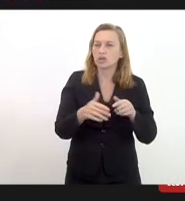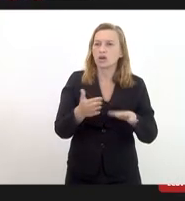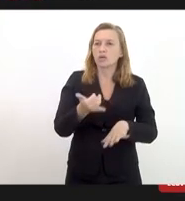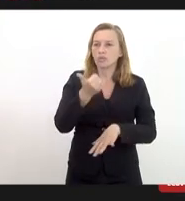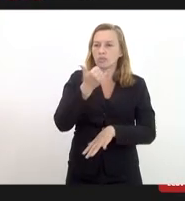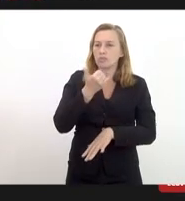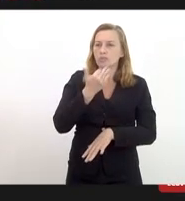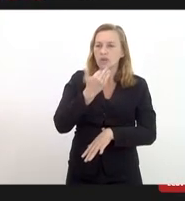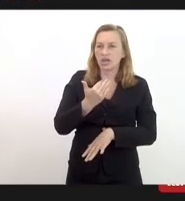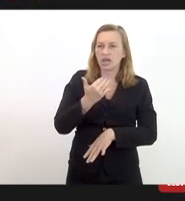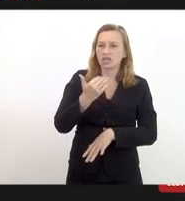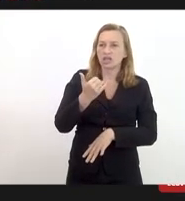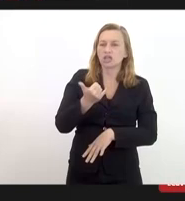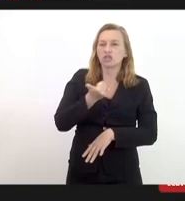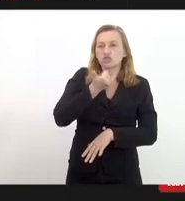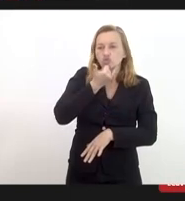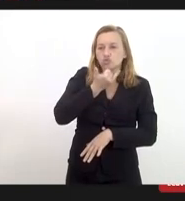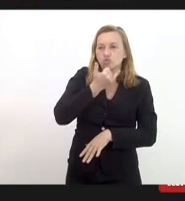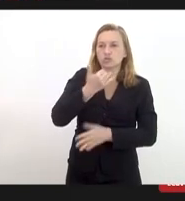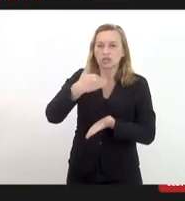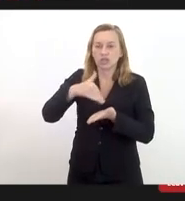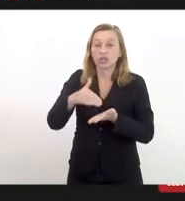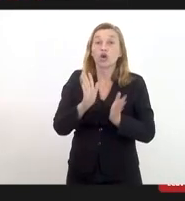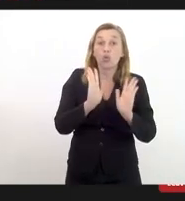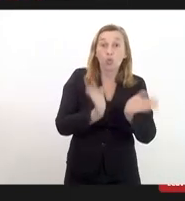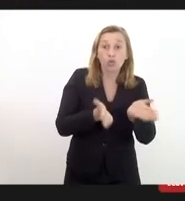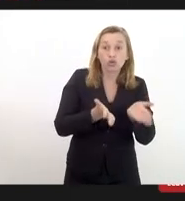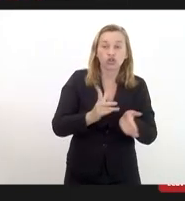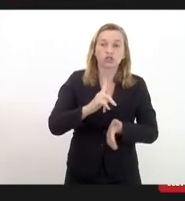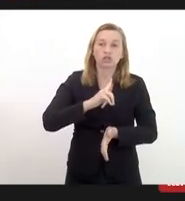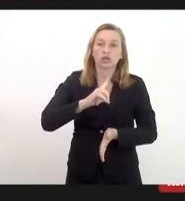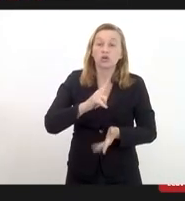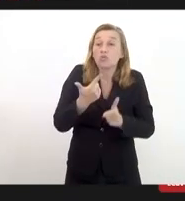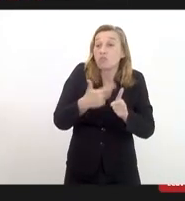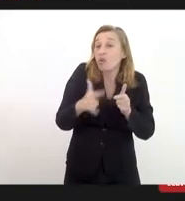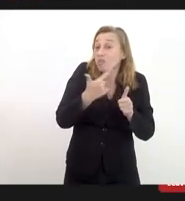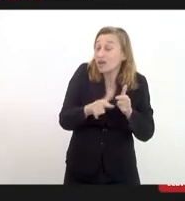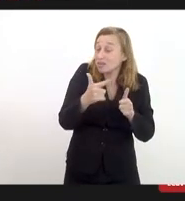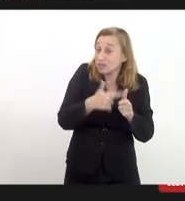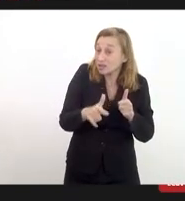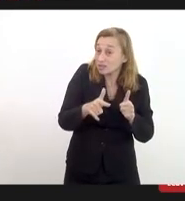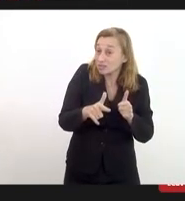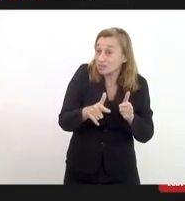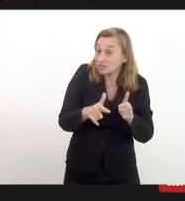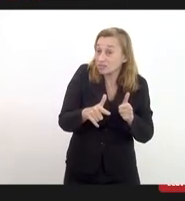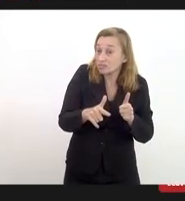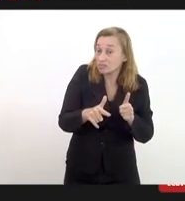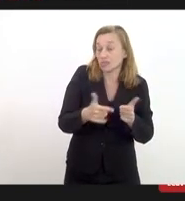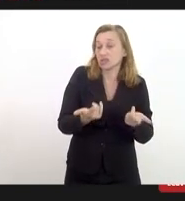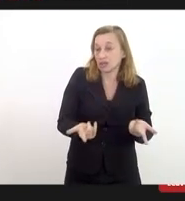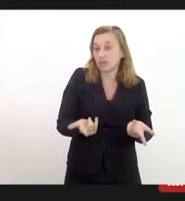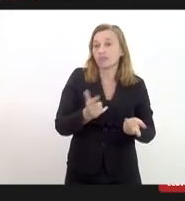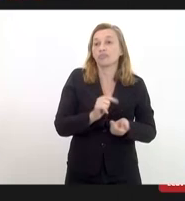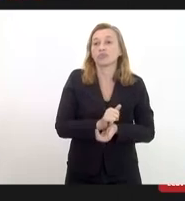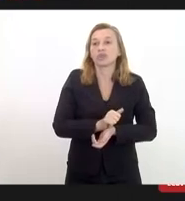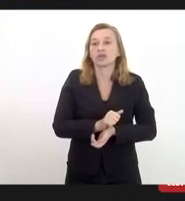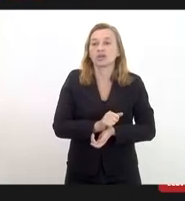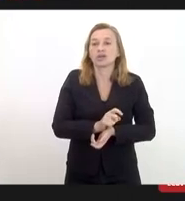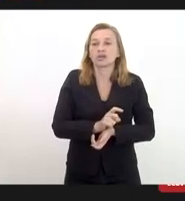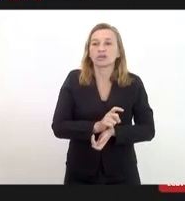Obrigada. Desculpe, secretário. Então, hoje eu tenho um problema que salta os olhos, que é a questão